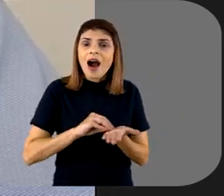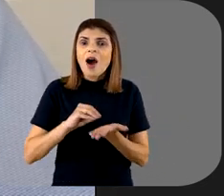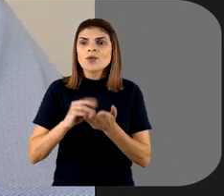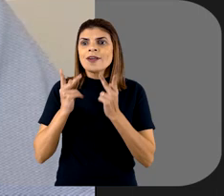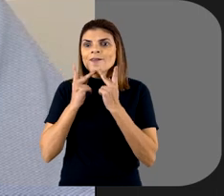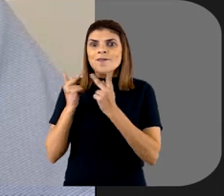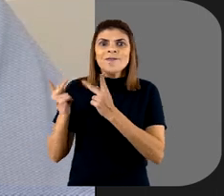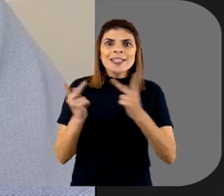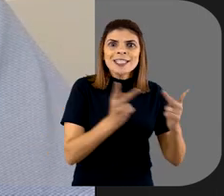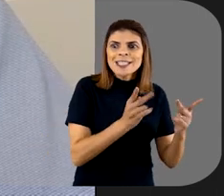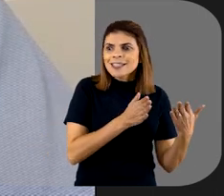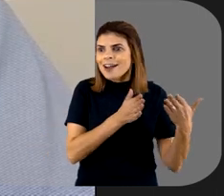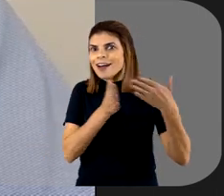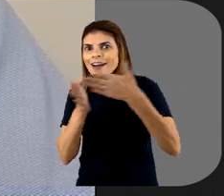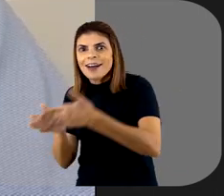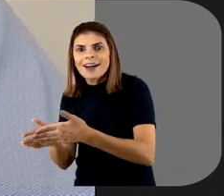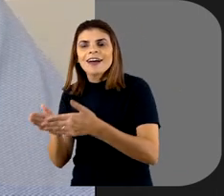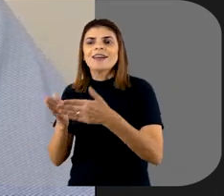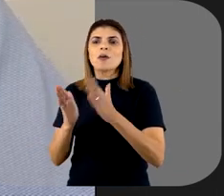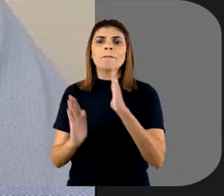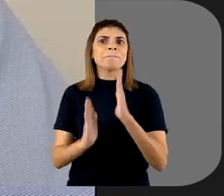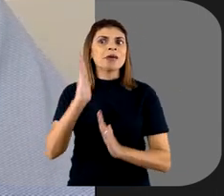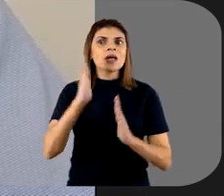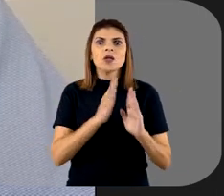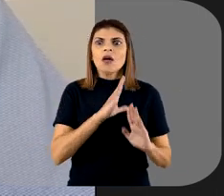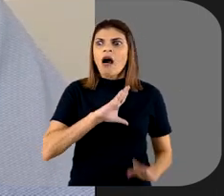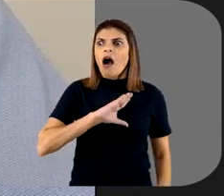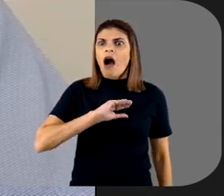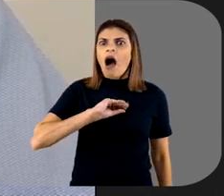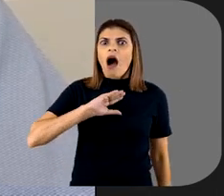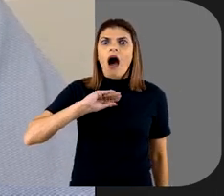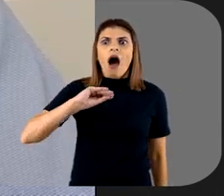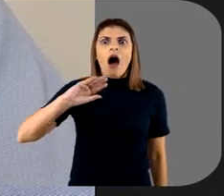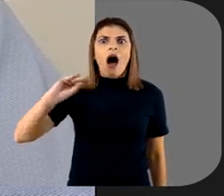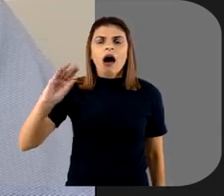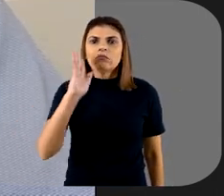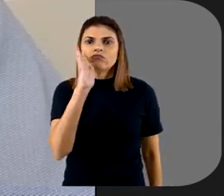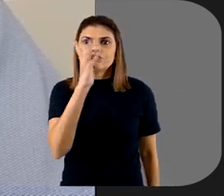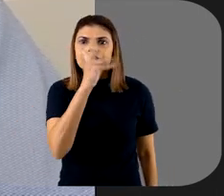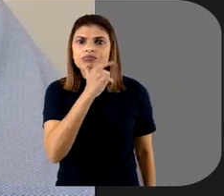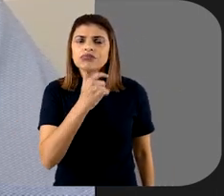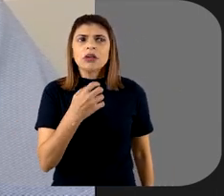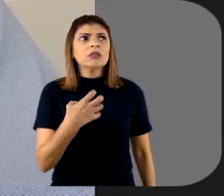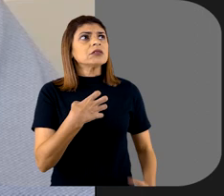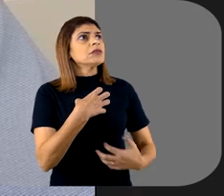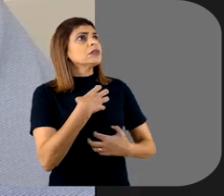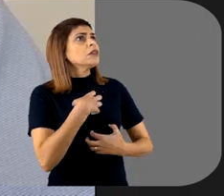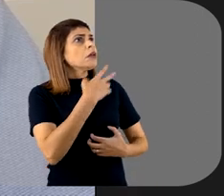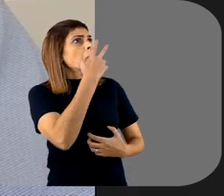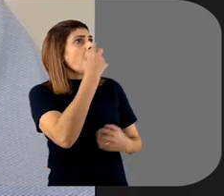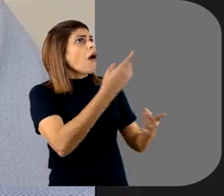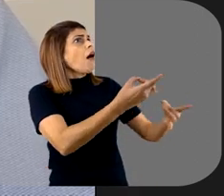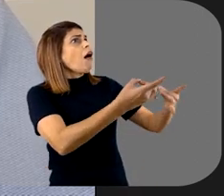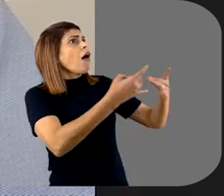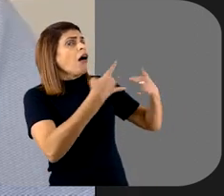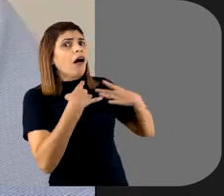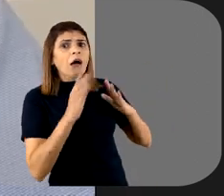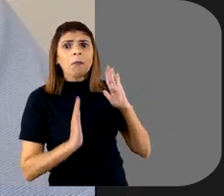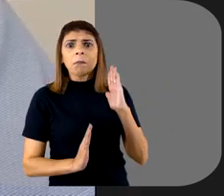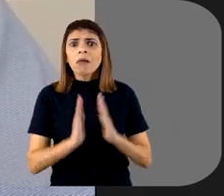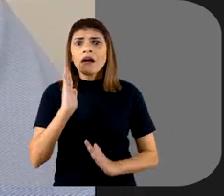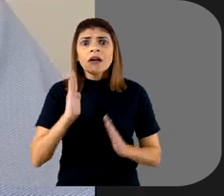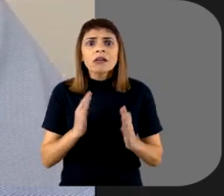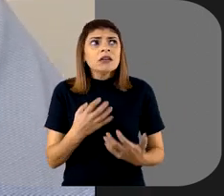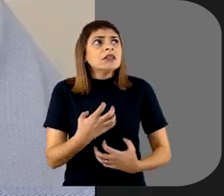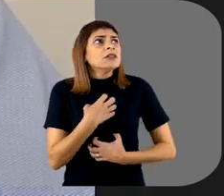falta das visitas, né, que ficou um longo período sem visitas também, aquela sensação que o idoso tem ao